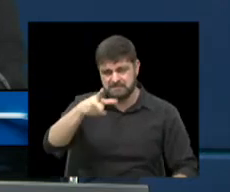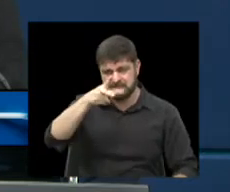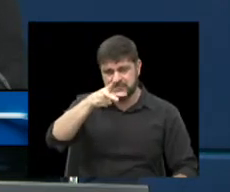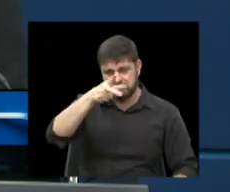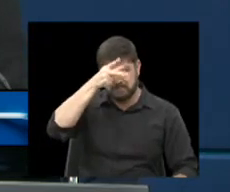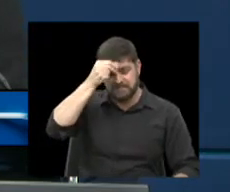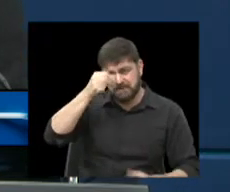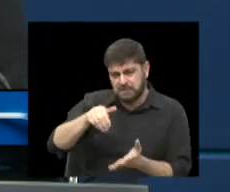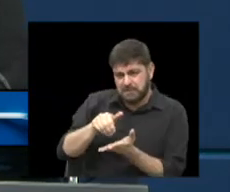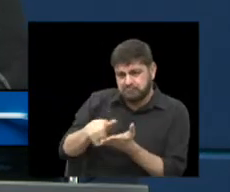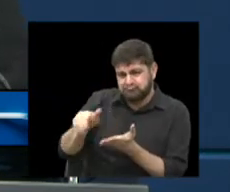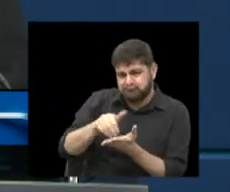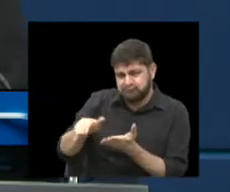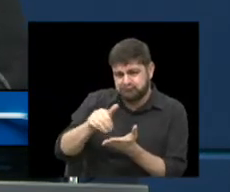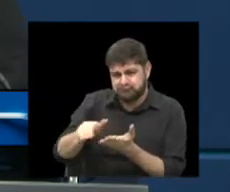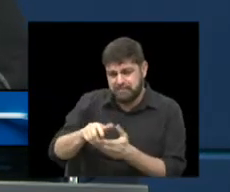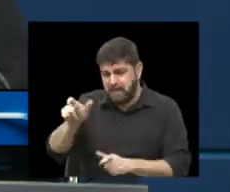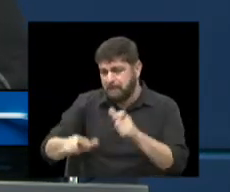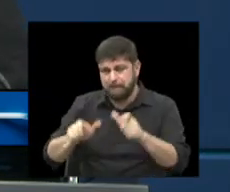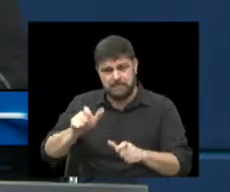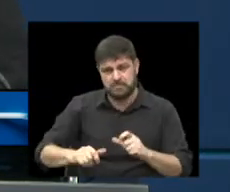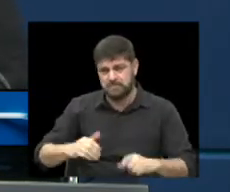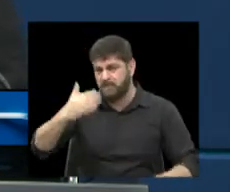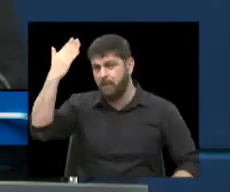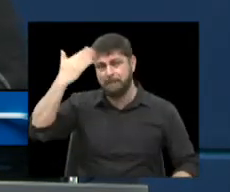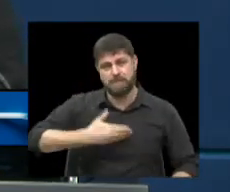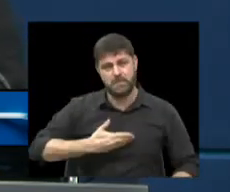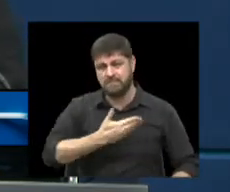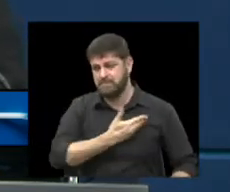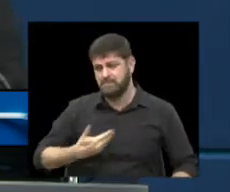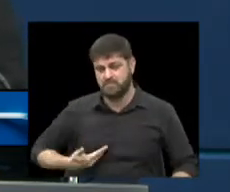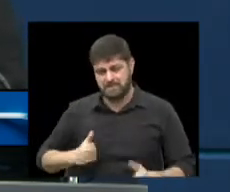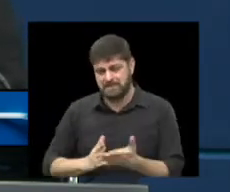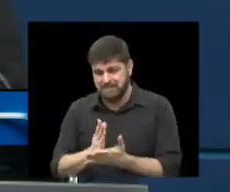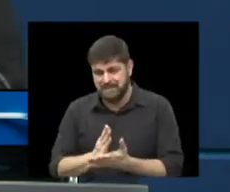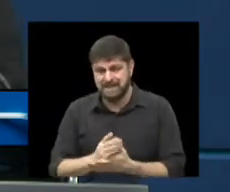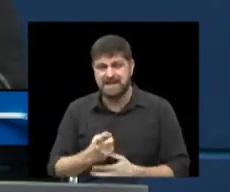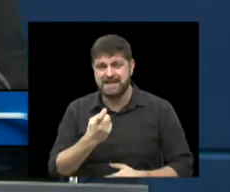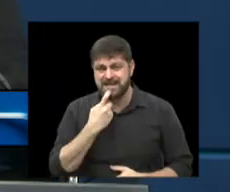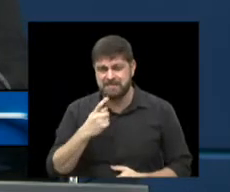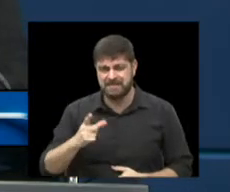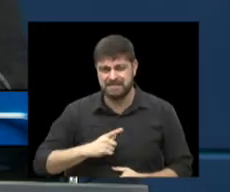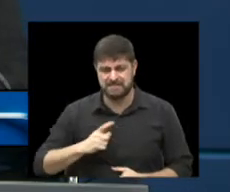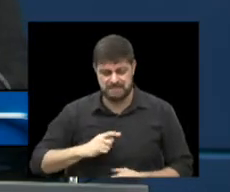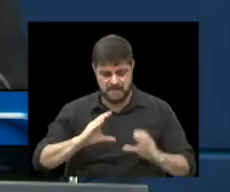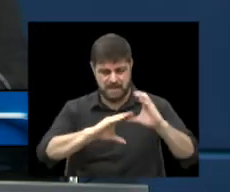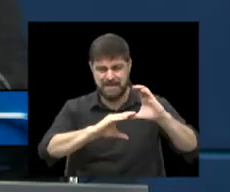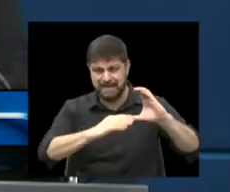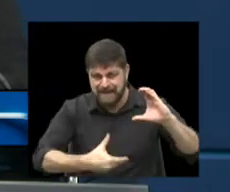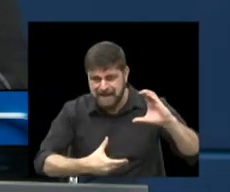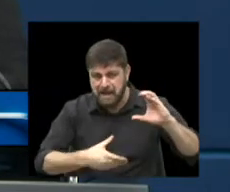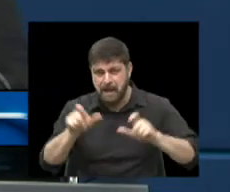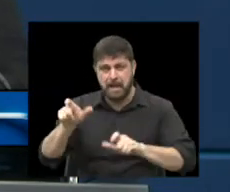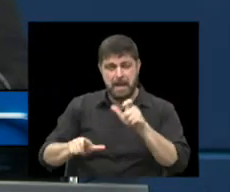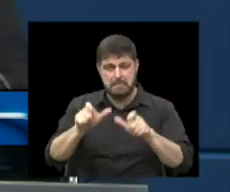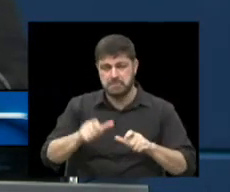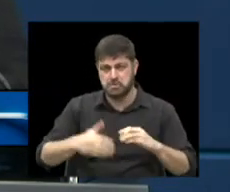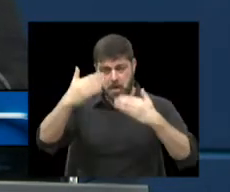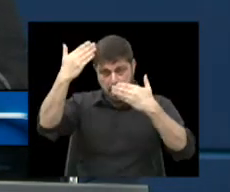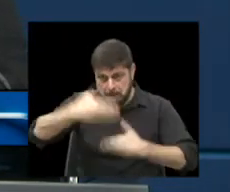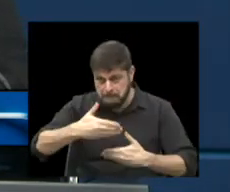sejam reduzidos significativamente. Campinas tem mais cargos comissionados no Executivo do